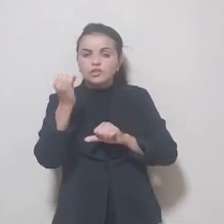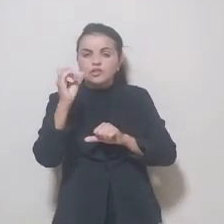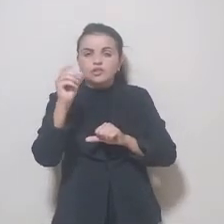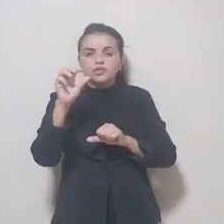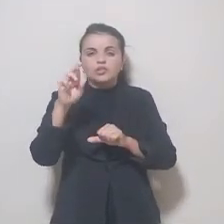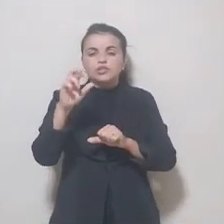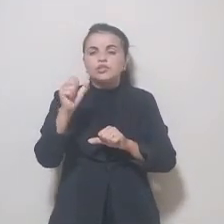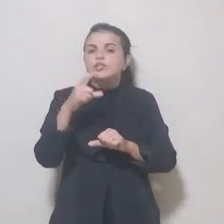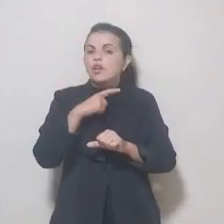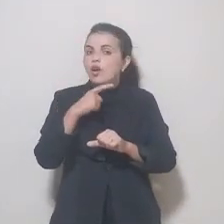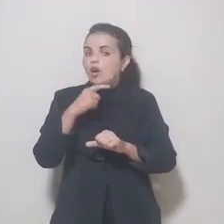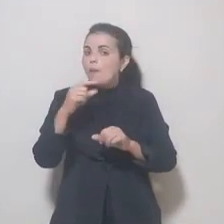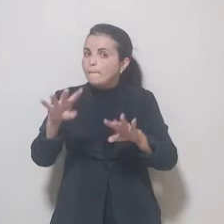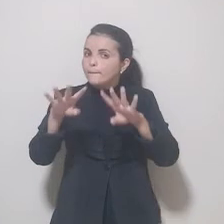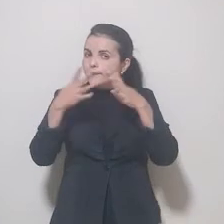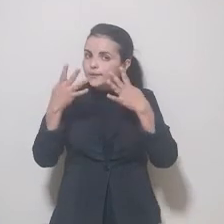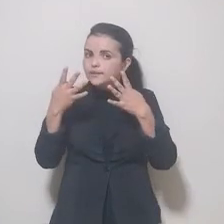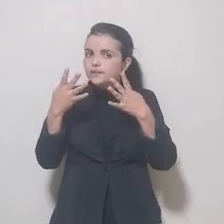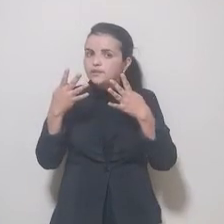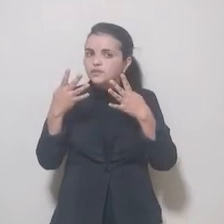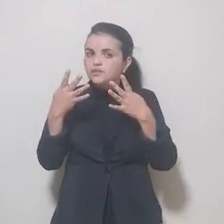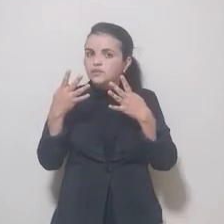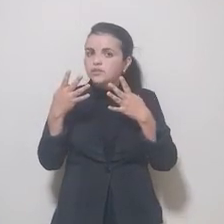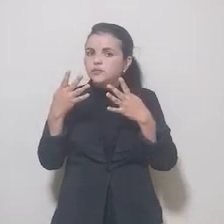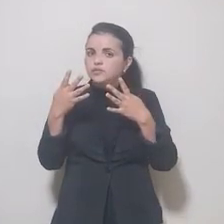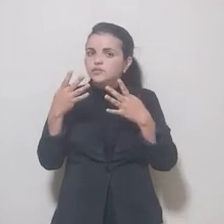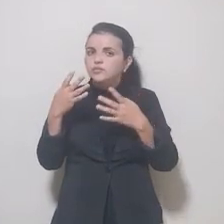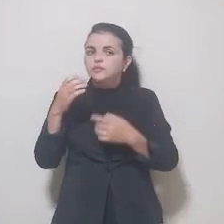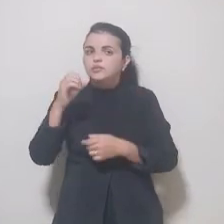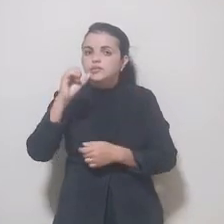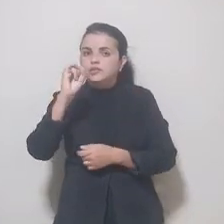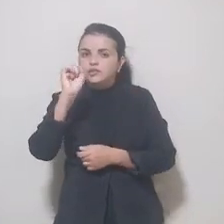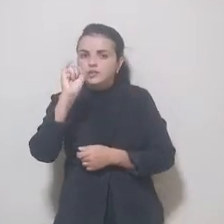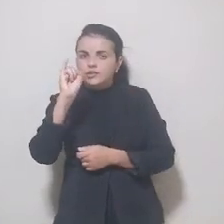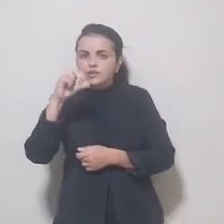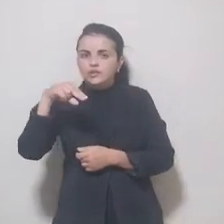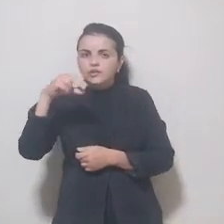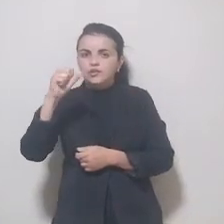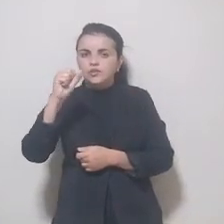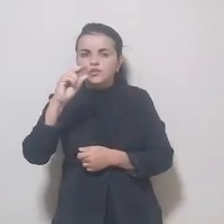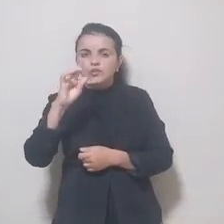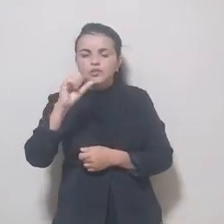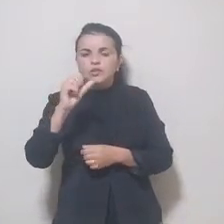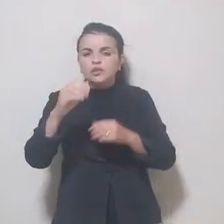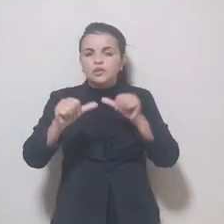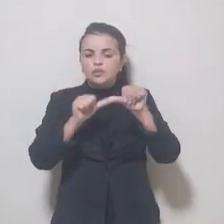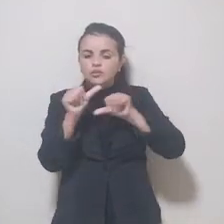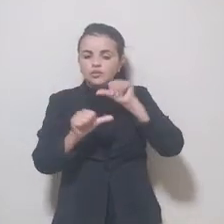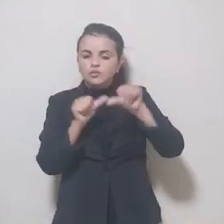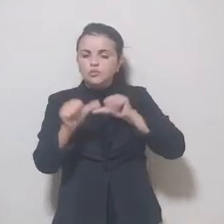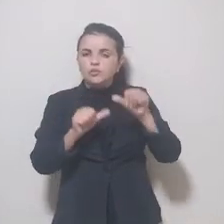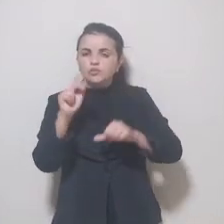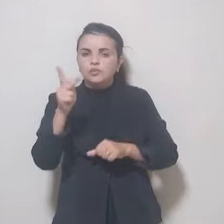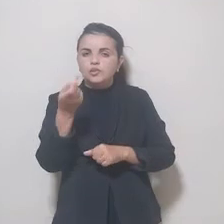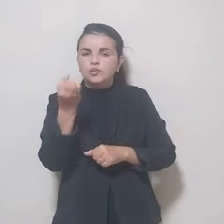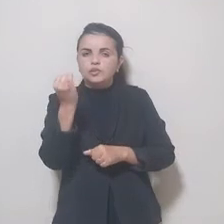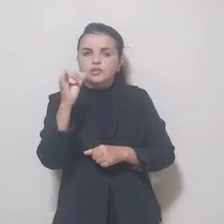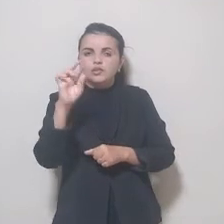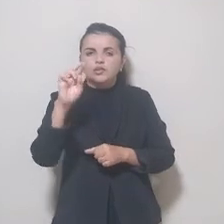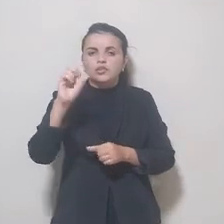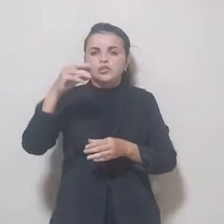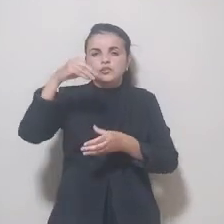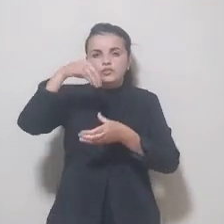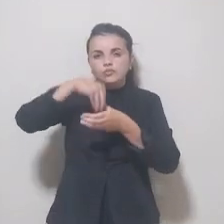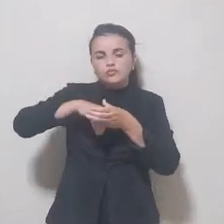em glicose. Então veja só, a insulina, ela pega a glicose, transforma em glicogênio e bota no fígado.